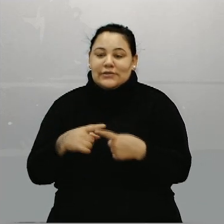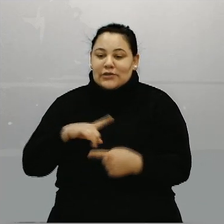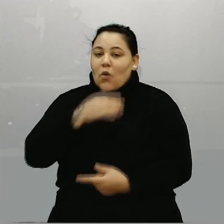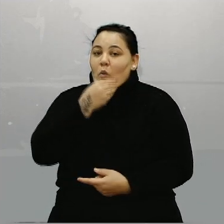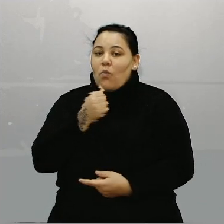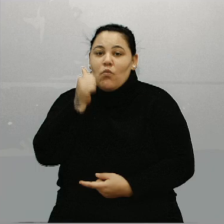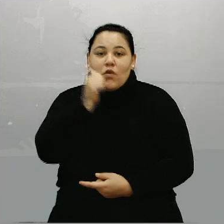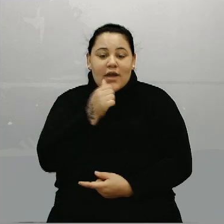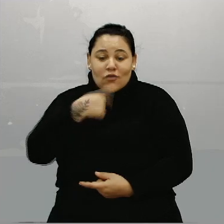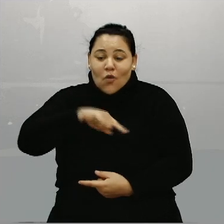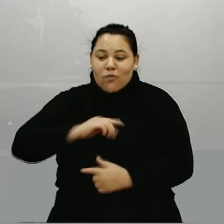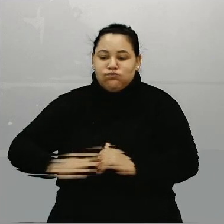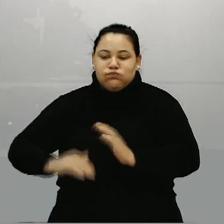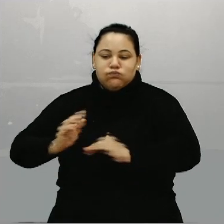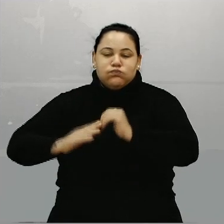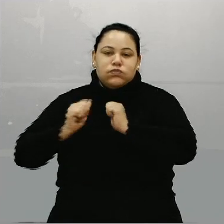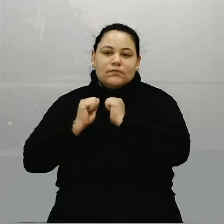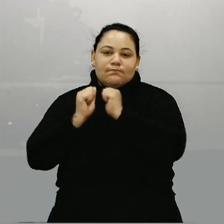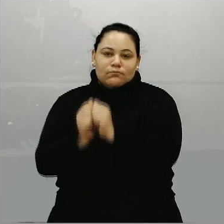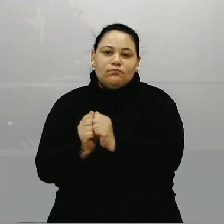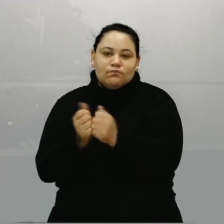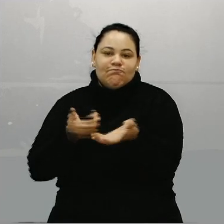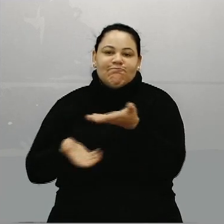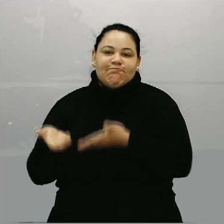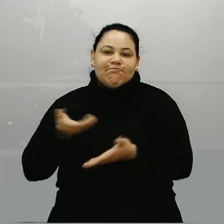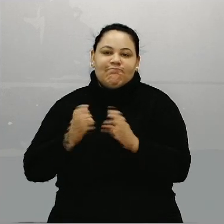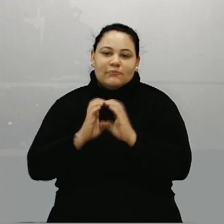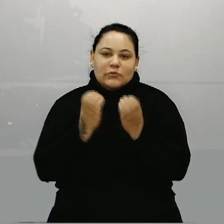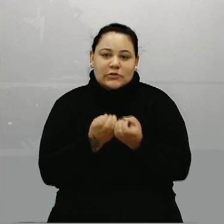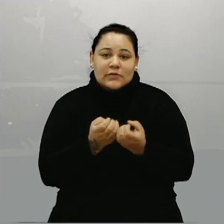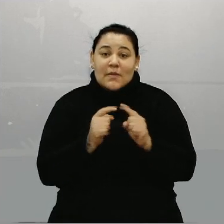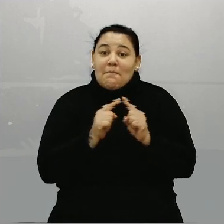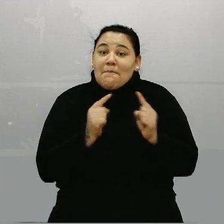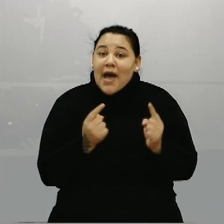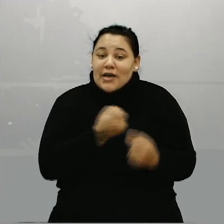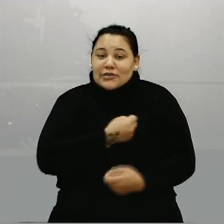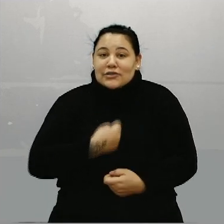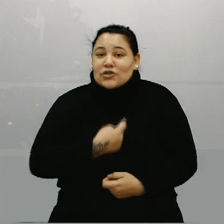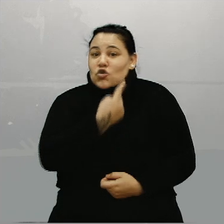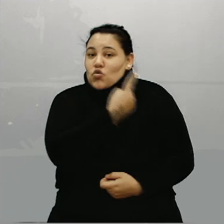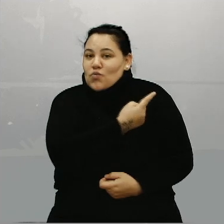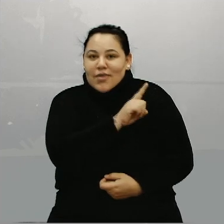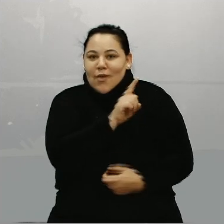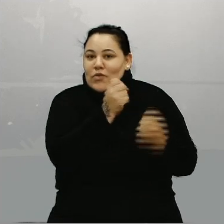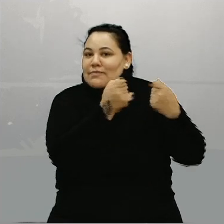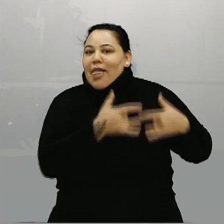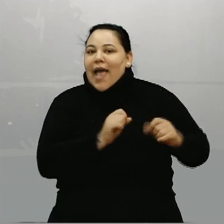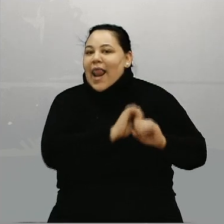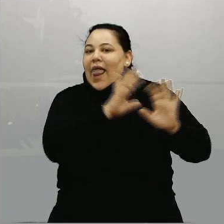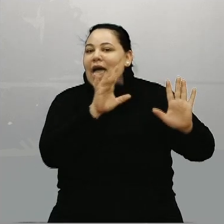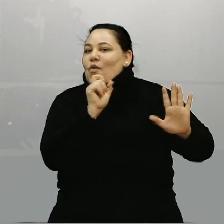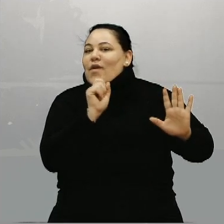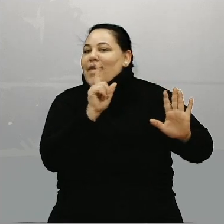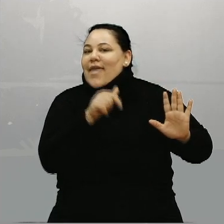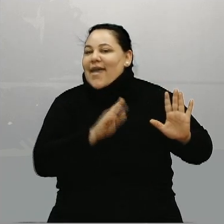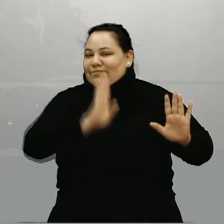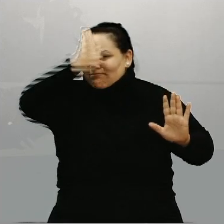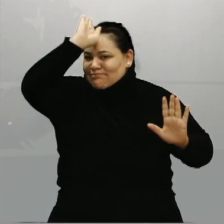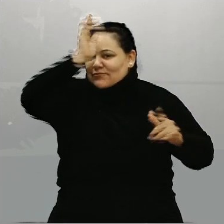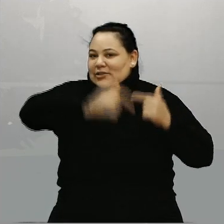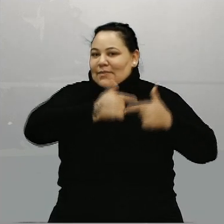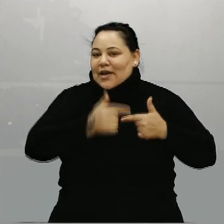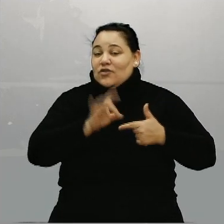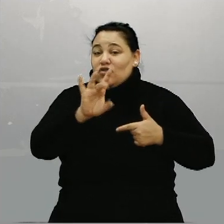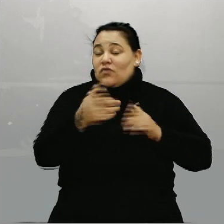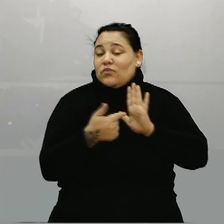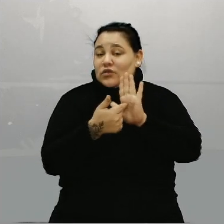temos construído na nossa comunidade. Mas esses números, senhores, eles não traduzem o que é o Corpo de Bombeiros. E para isso, eu trouxe um pequeno vídeo